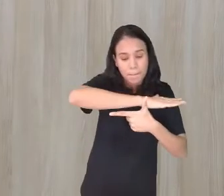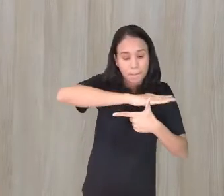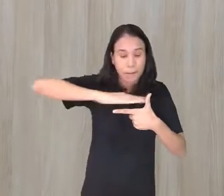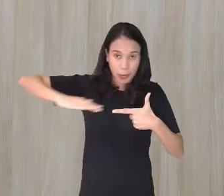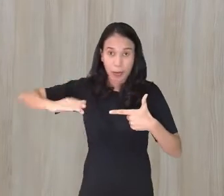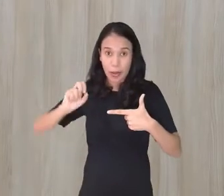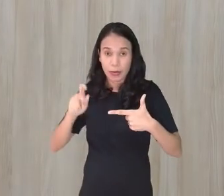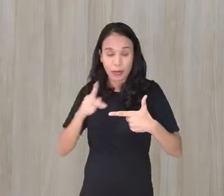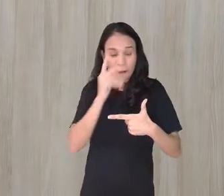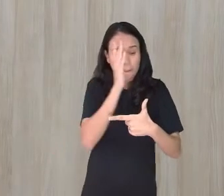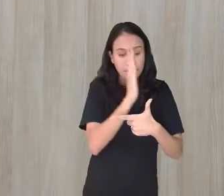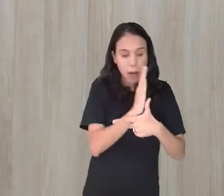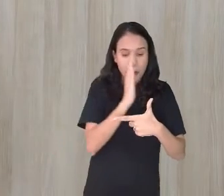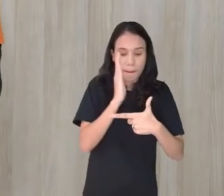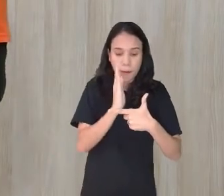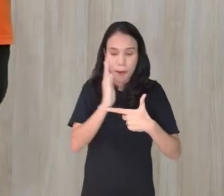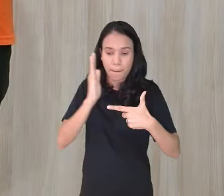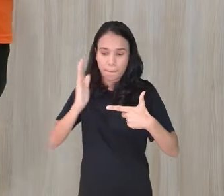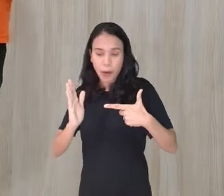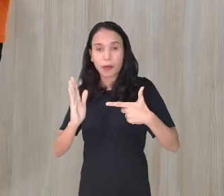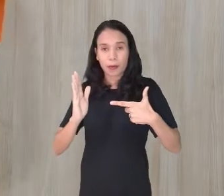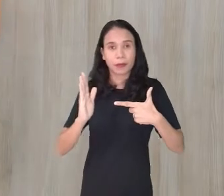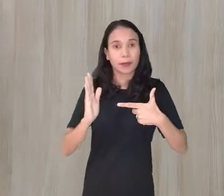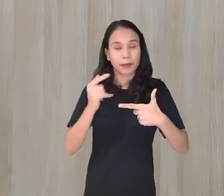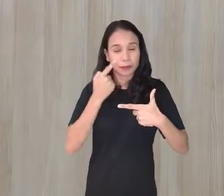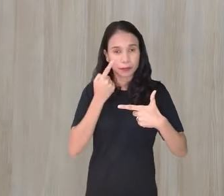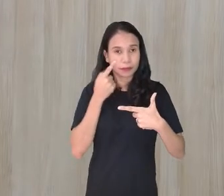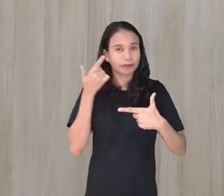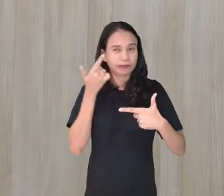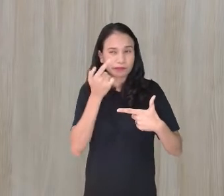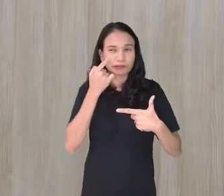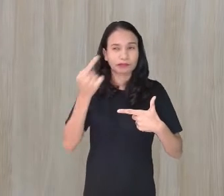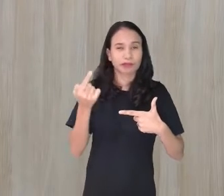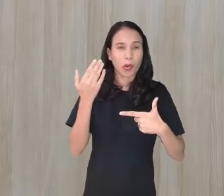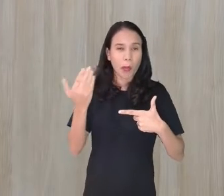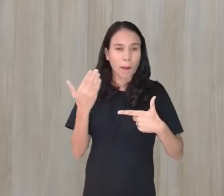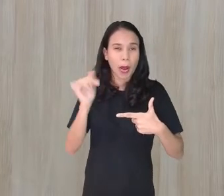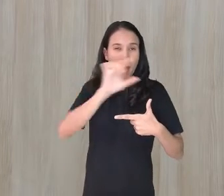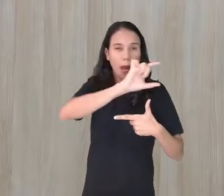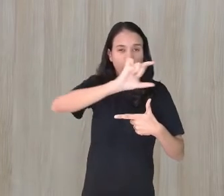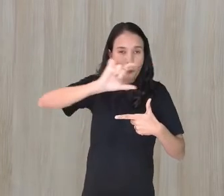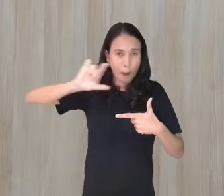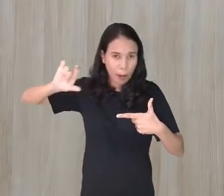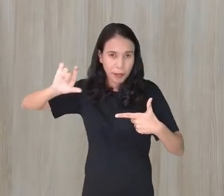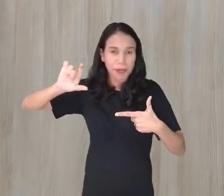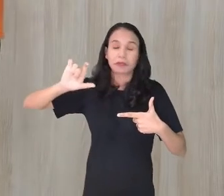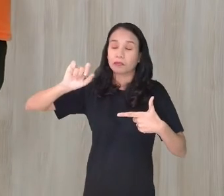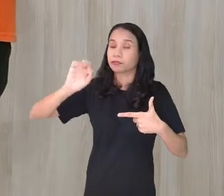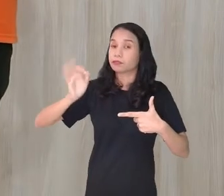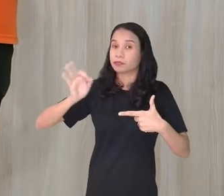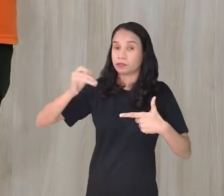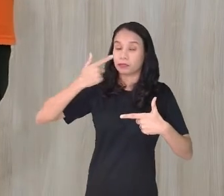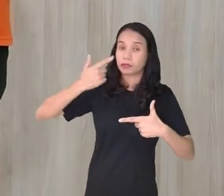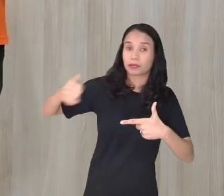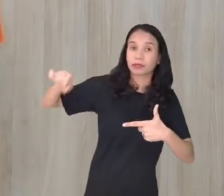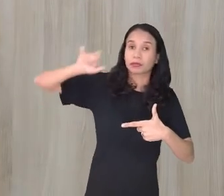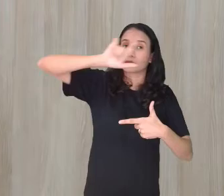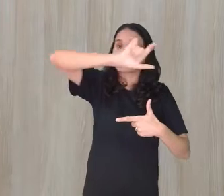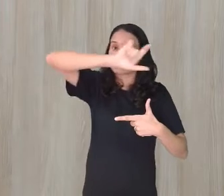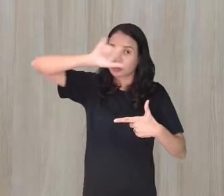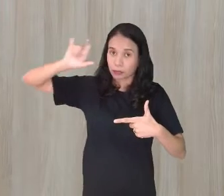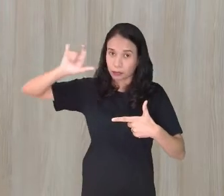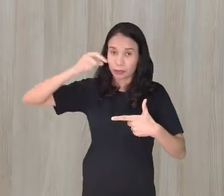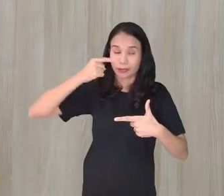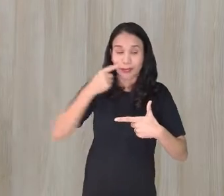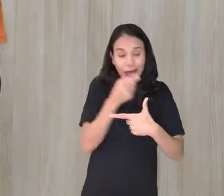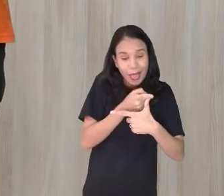fiz 3 traços aí na vertical, em relação ao retângulo anterior, né, o retângulo do meio,